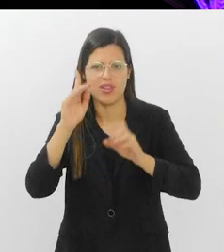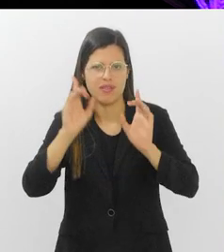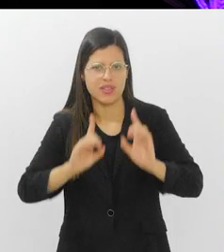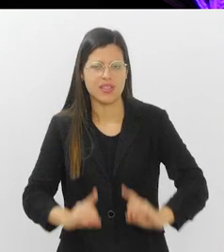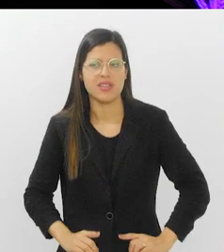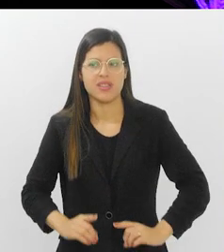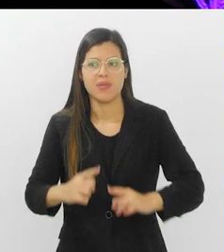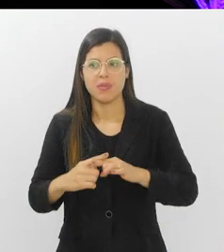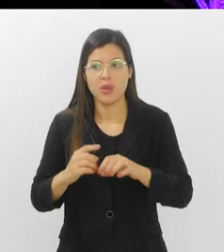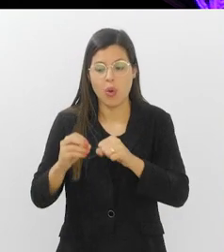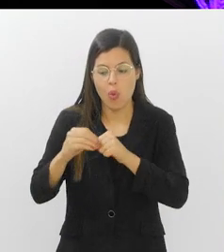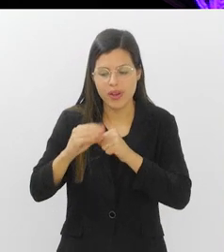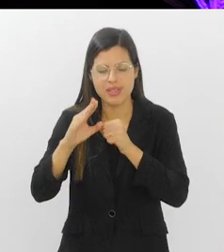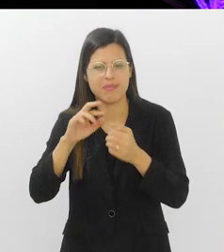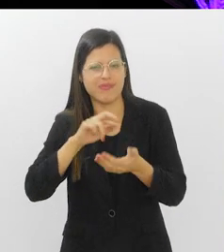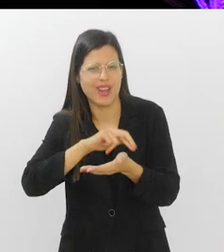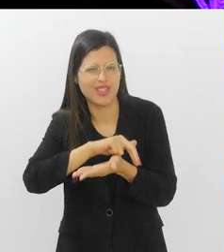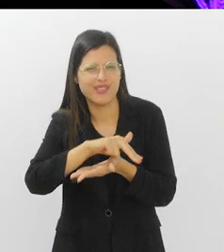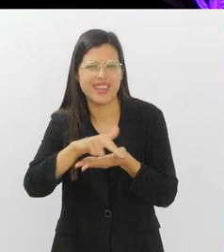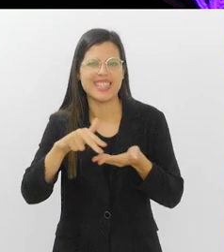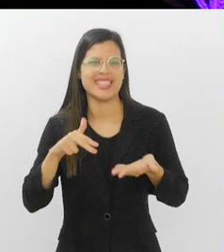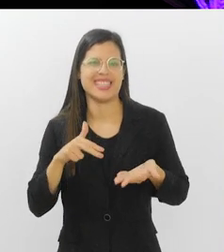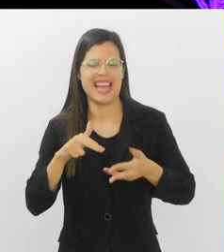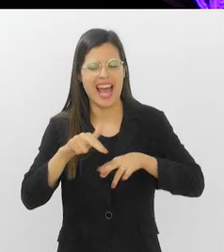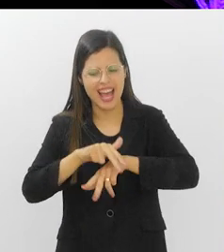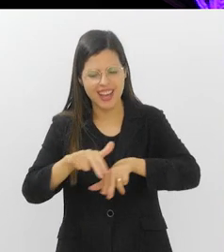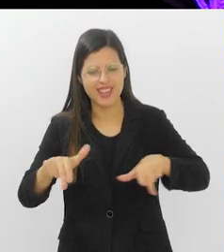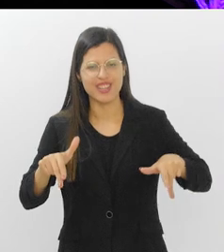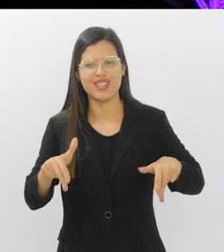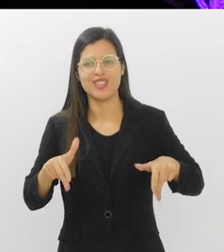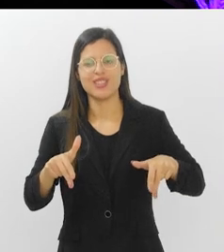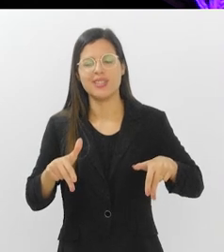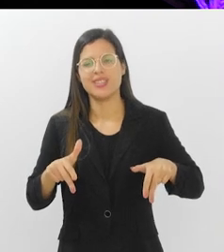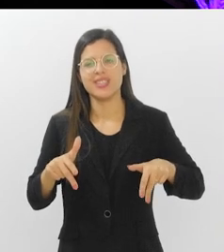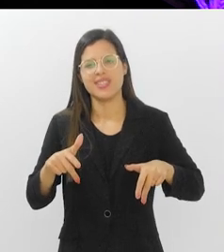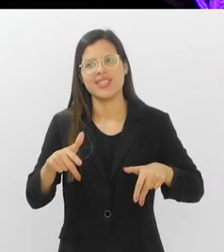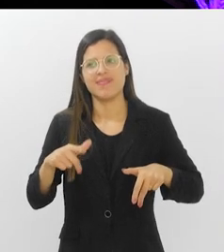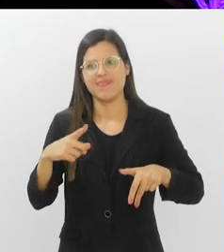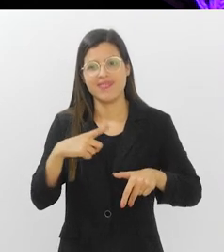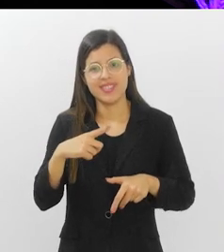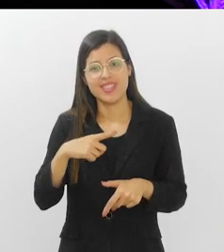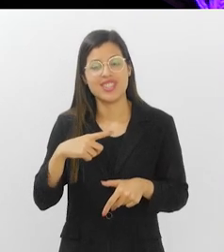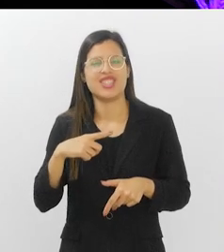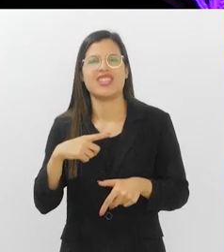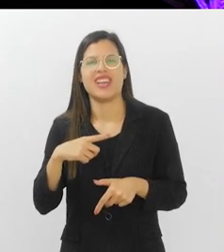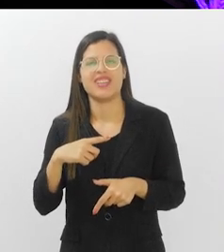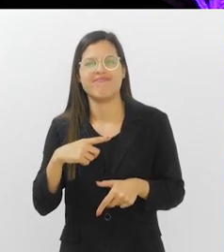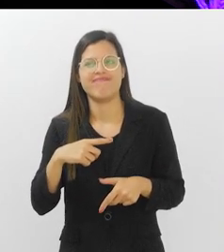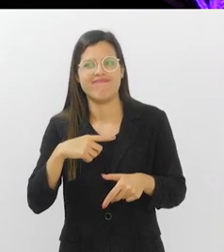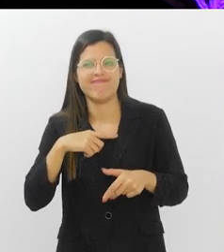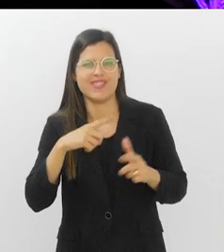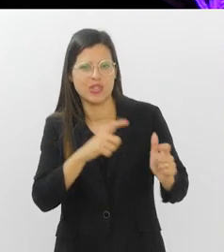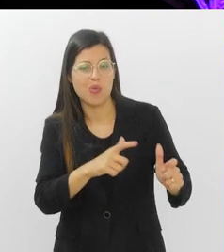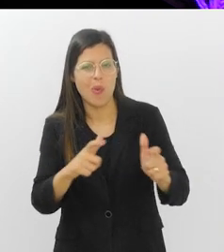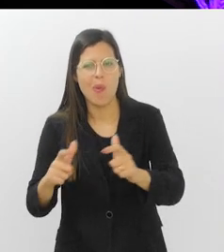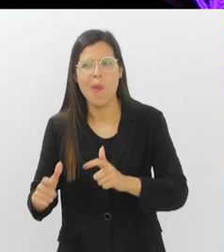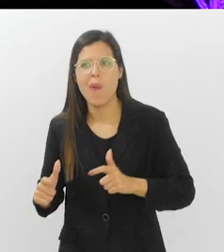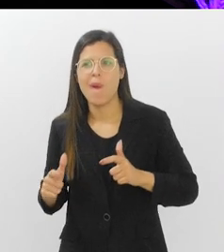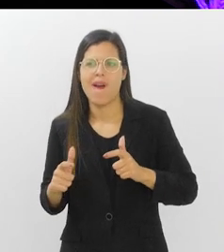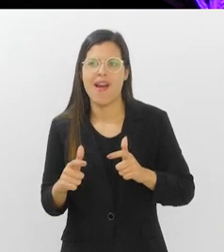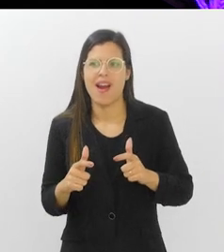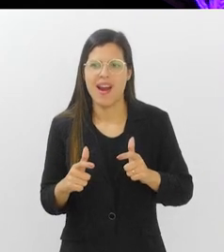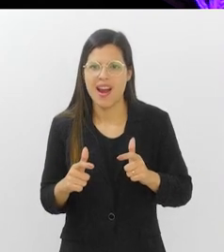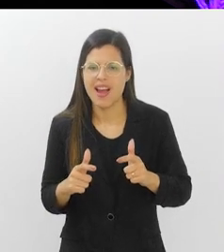né o conhecimento e a diversidade né que que é que a gente traz para esses ambientes eu acho que agrega